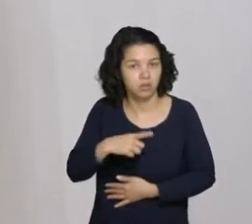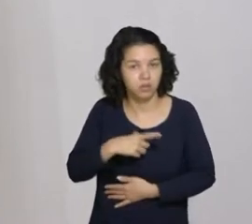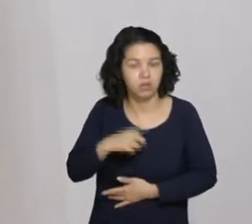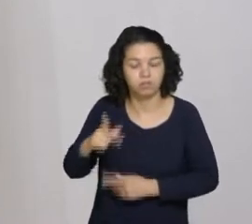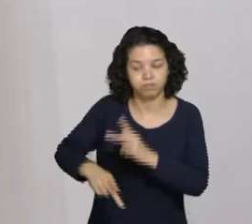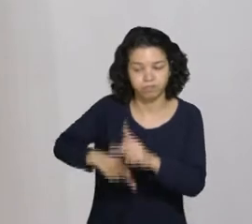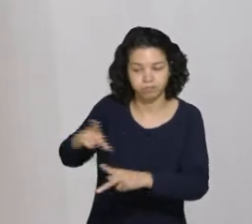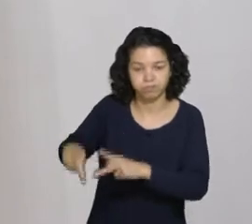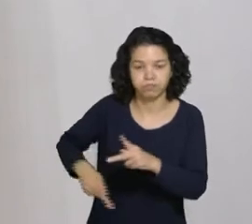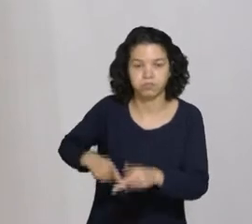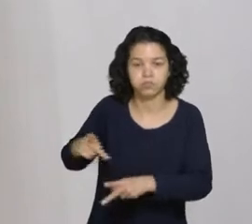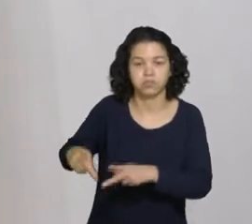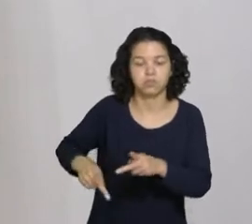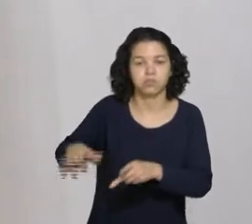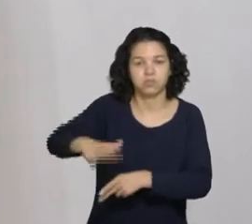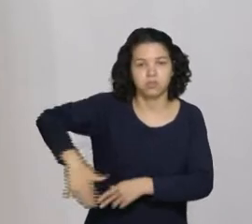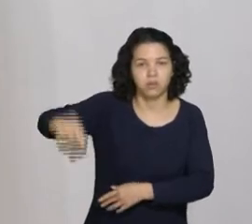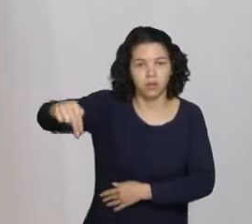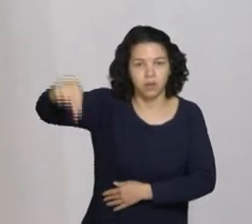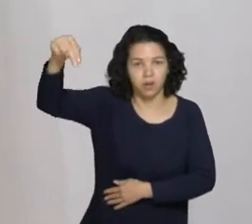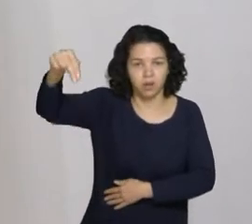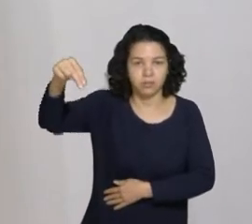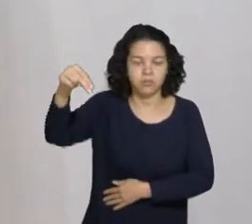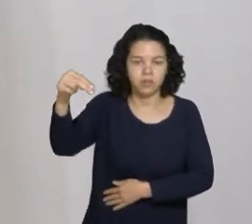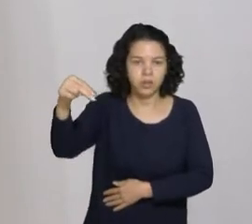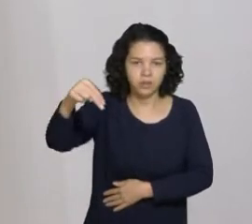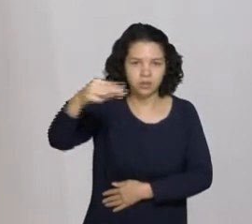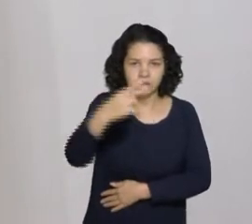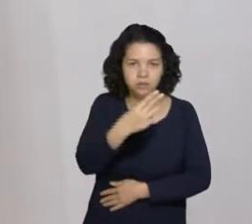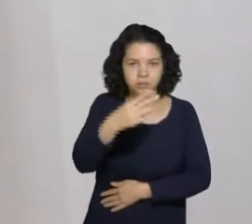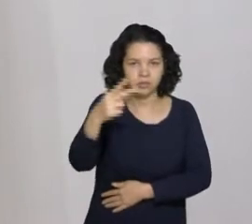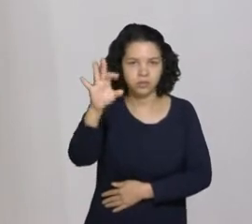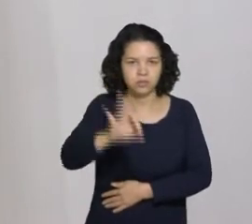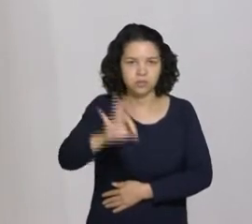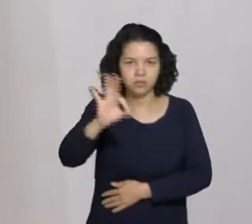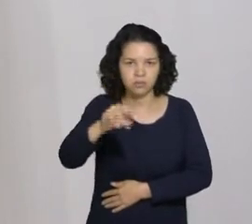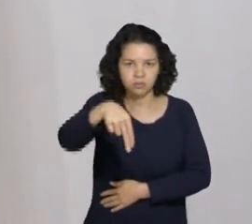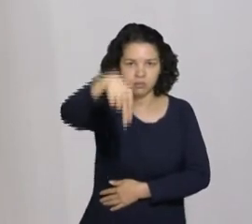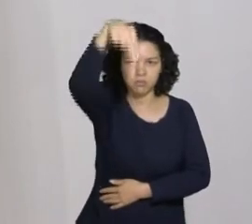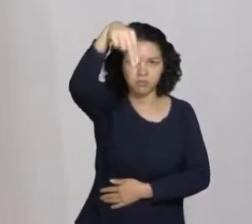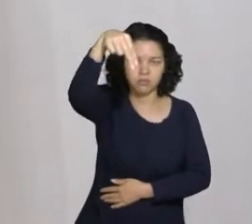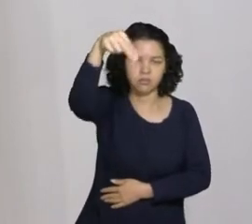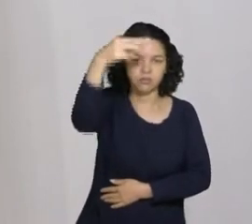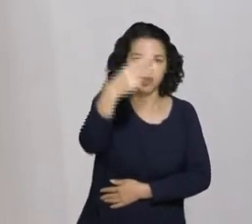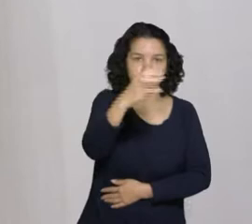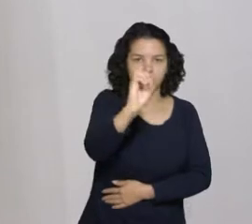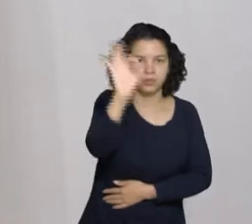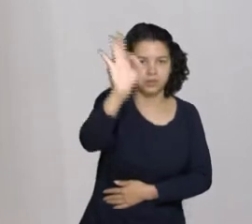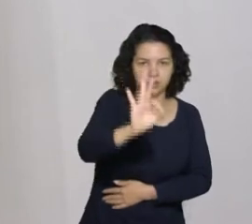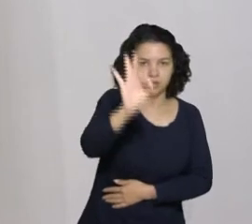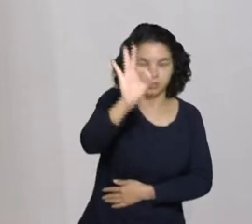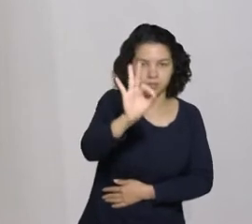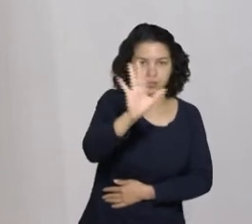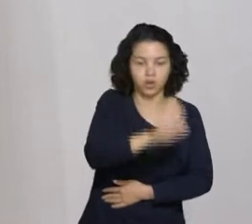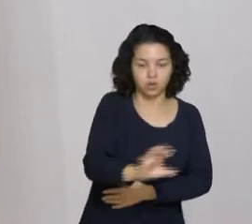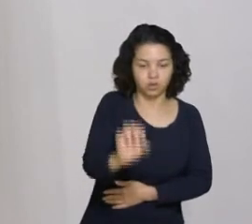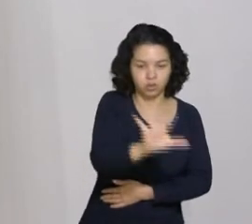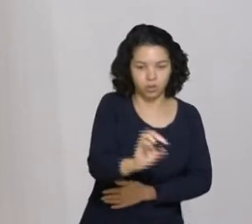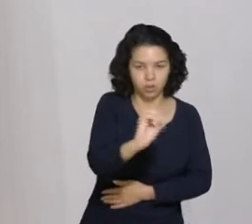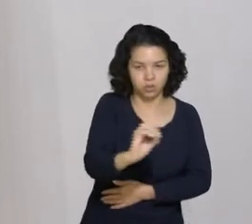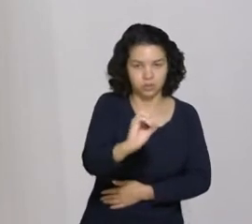moradores do Nordeste trinta e dois por cento do Norte trinta por cento no centro-oeste